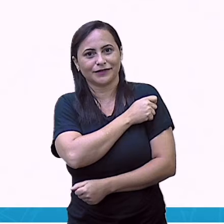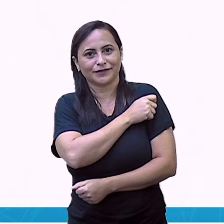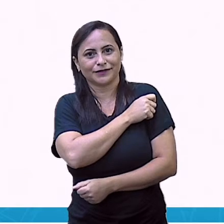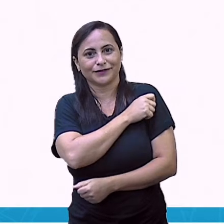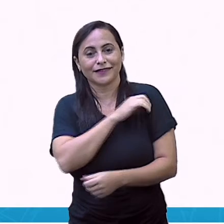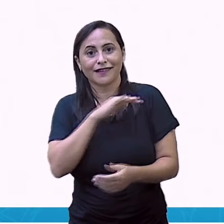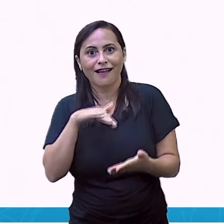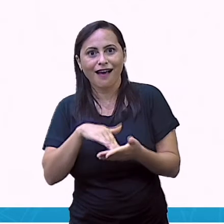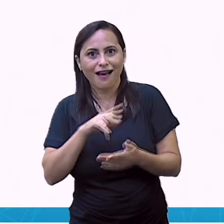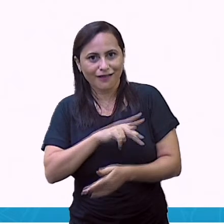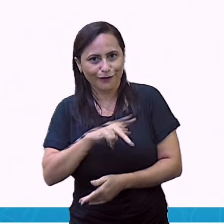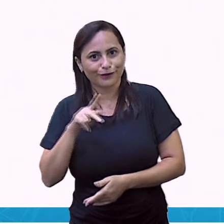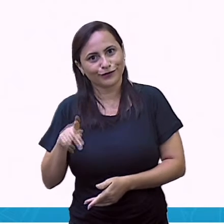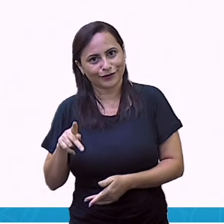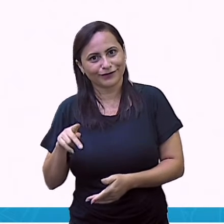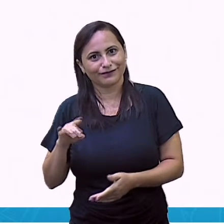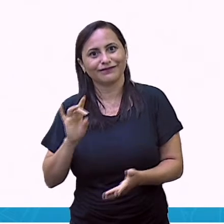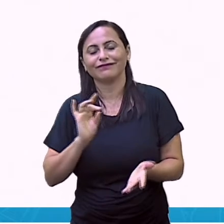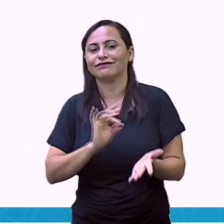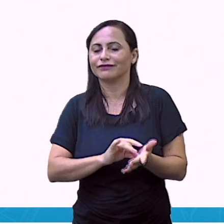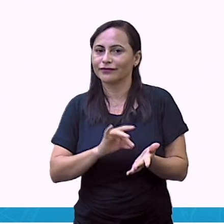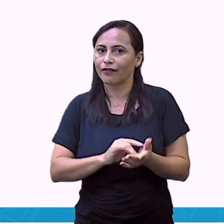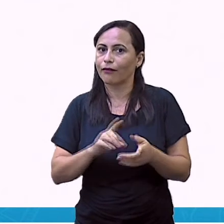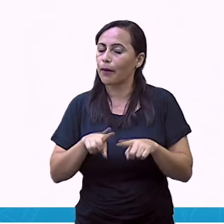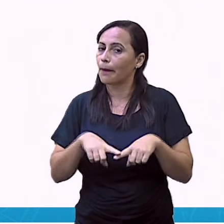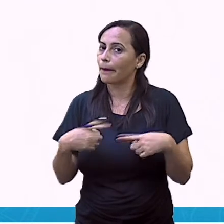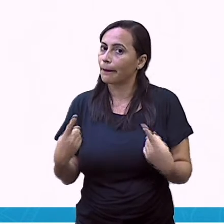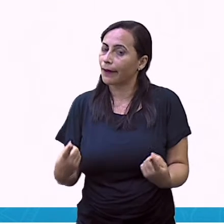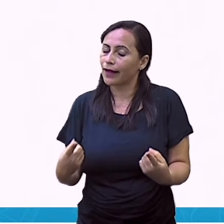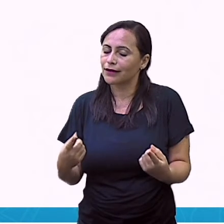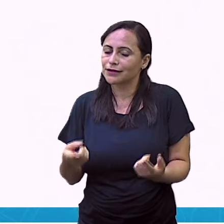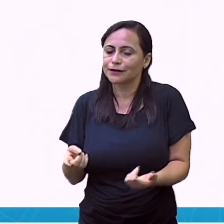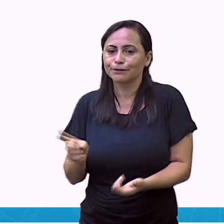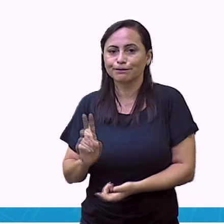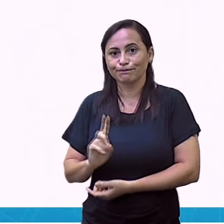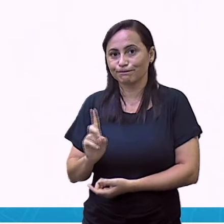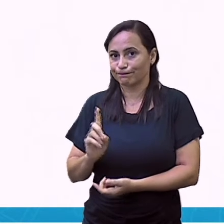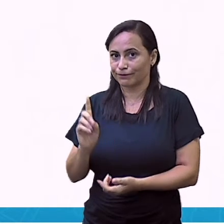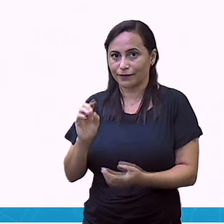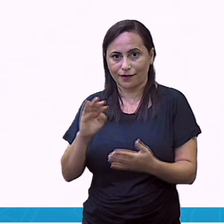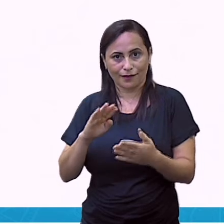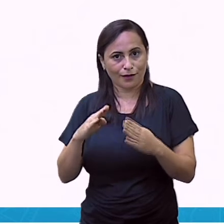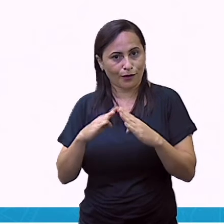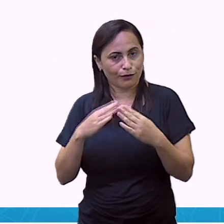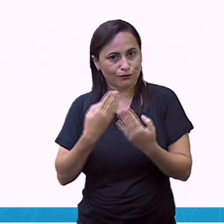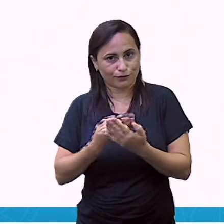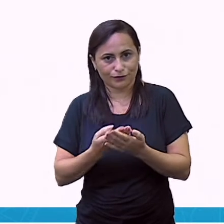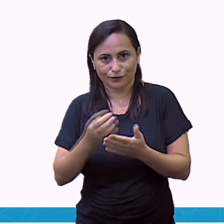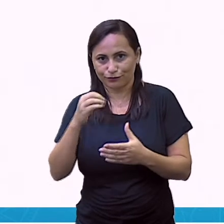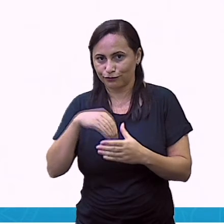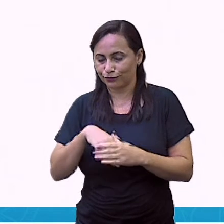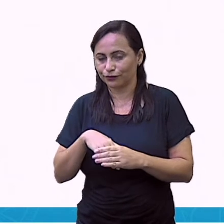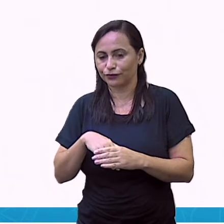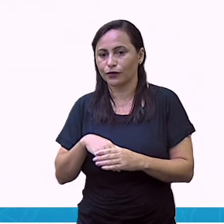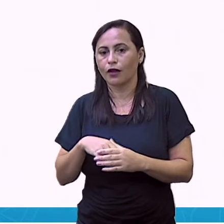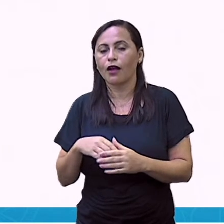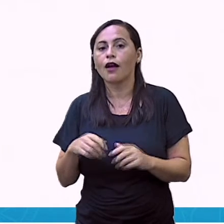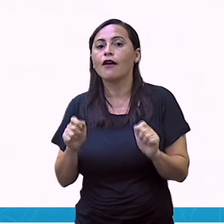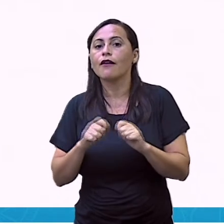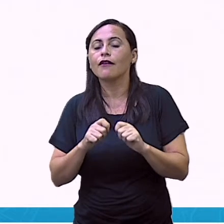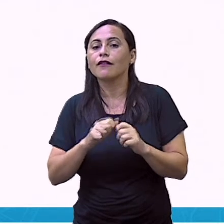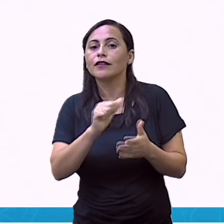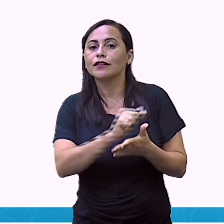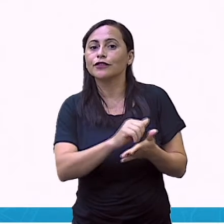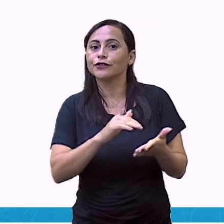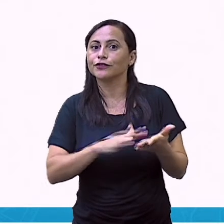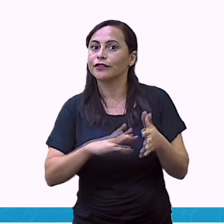o professor, não é mesmo? Mas, como nós não estamos presencialmente neste momento, nós vamos fazer essa atividade